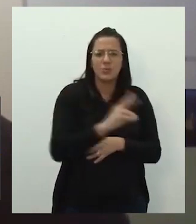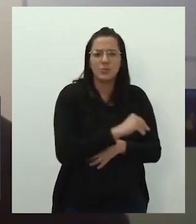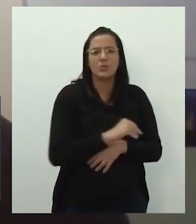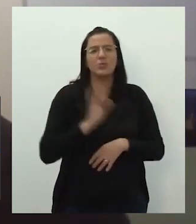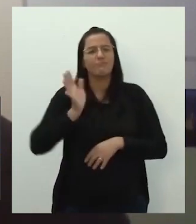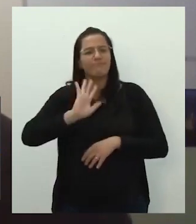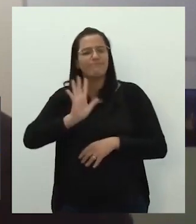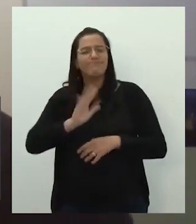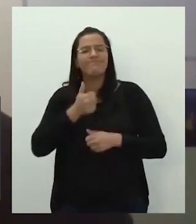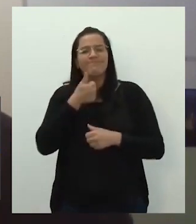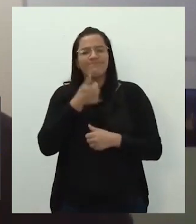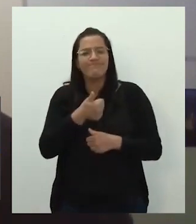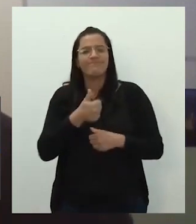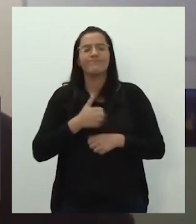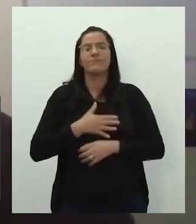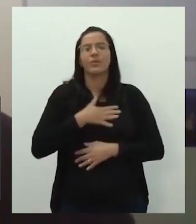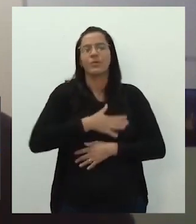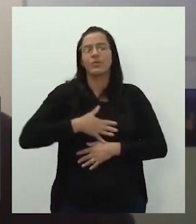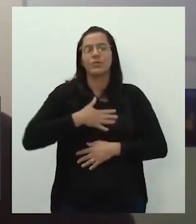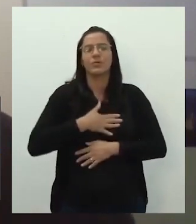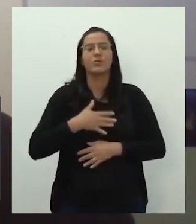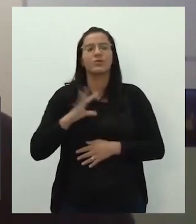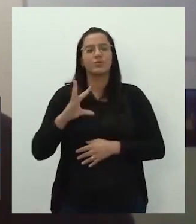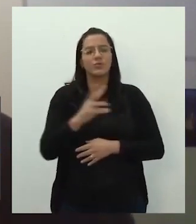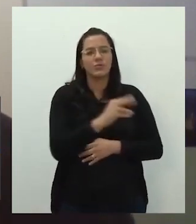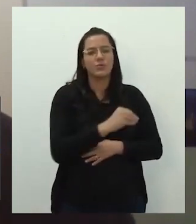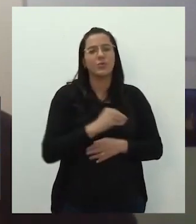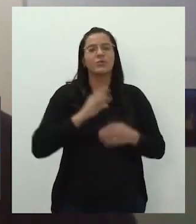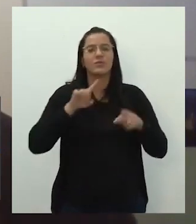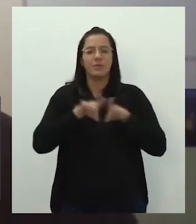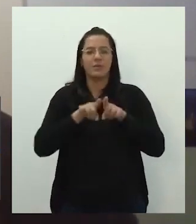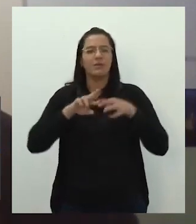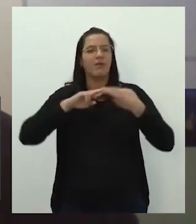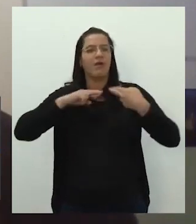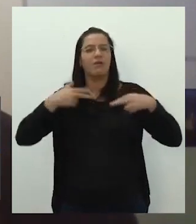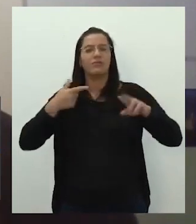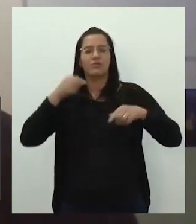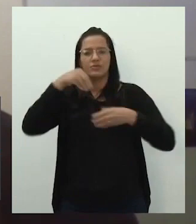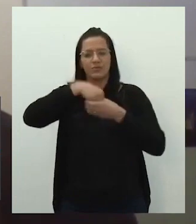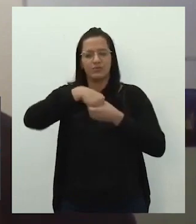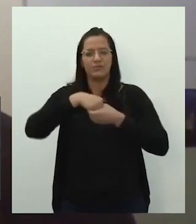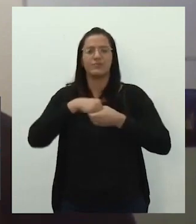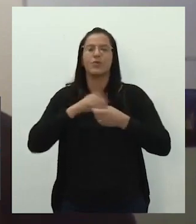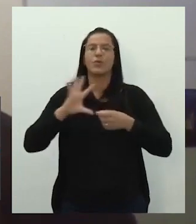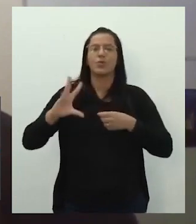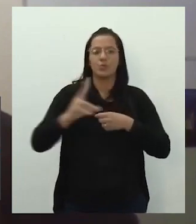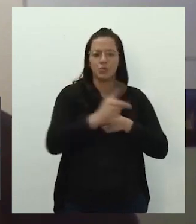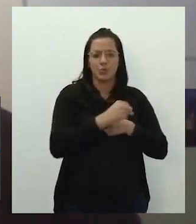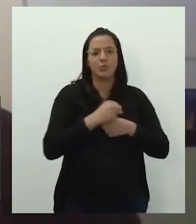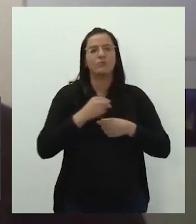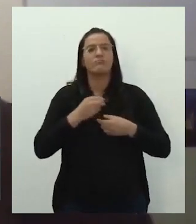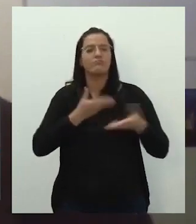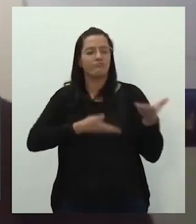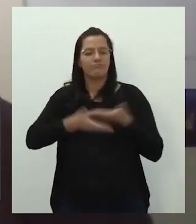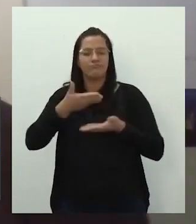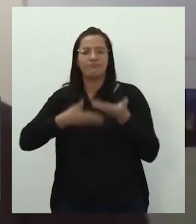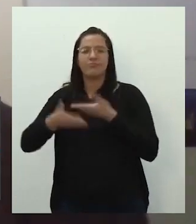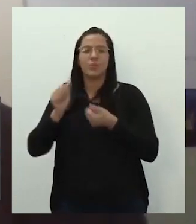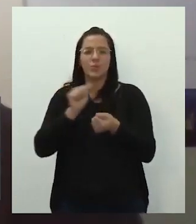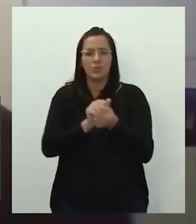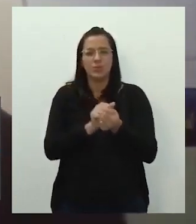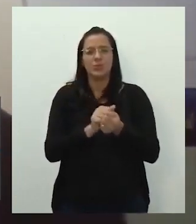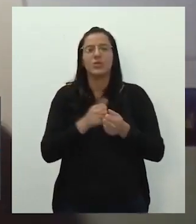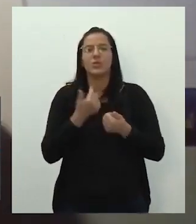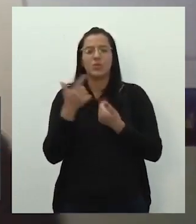da escola, um abraço a todos vocês aí da rede, e a gente vai participando junto aí, né? Não sei se vou ter outras